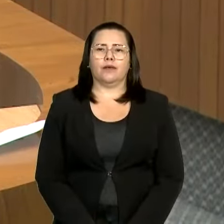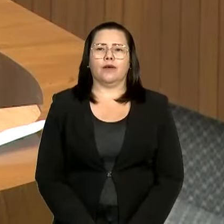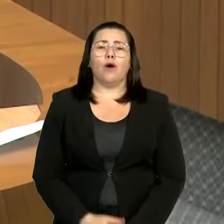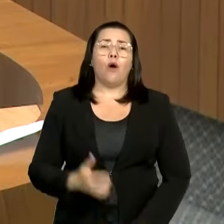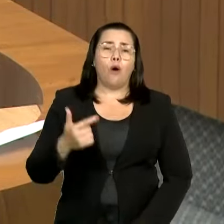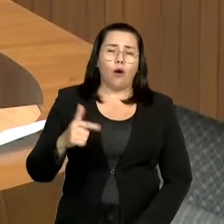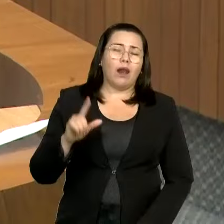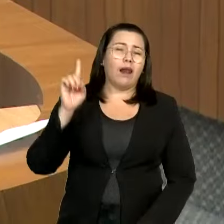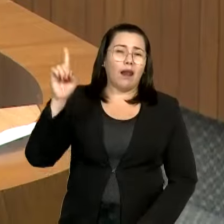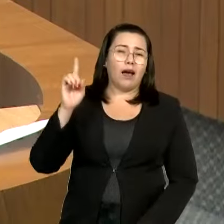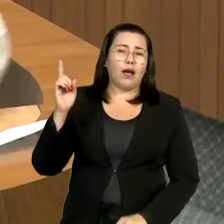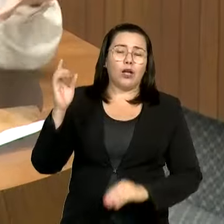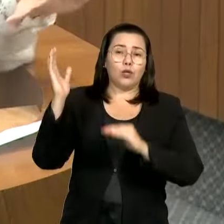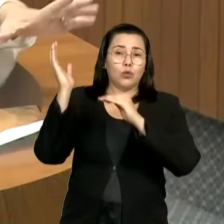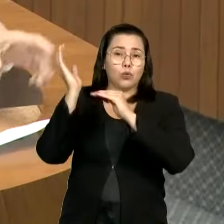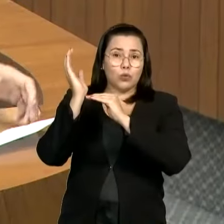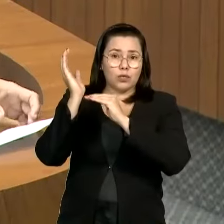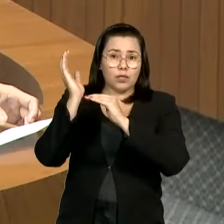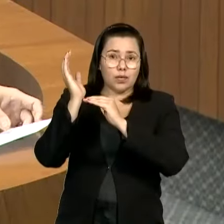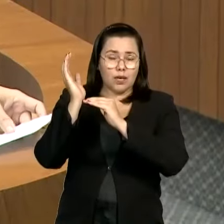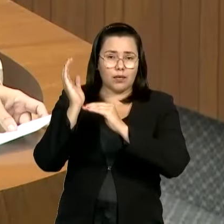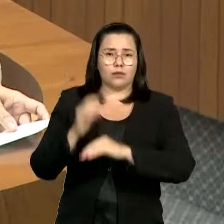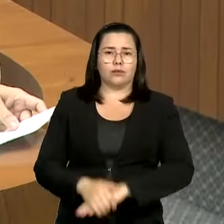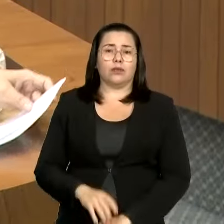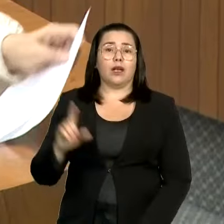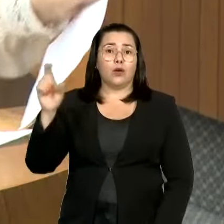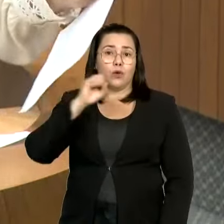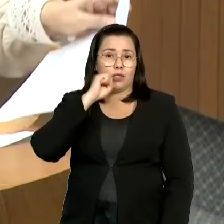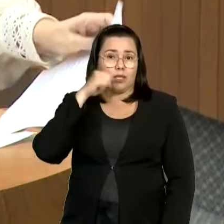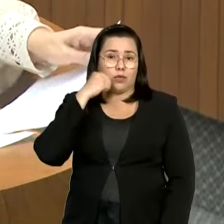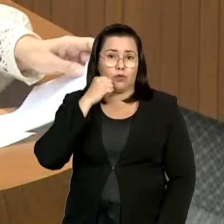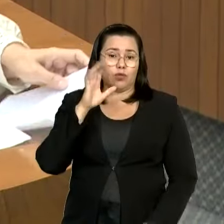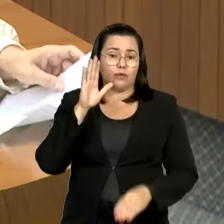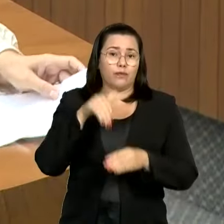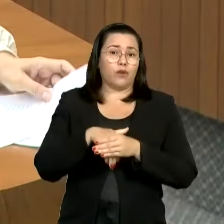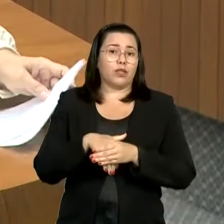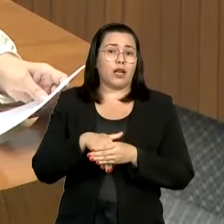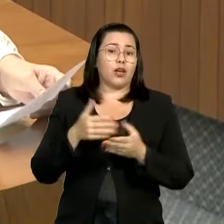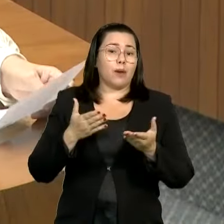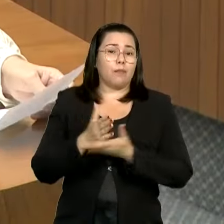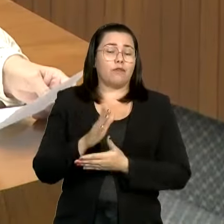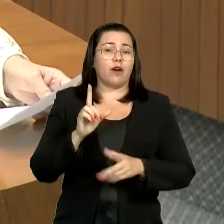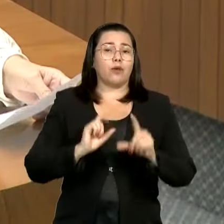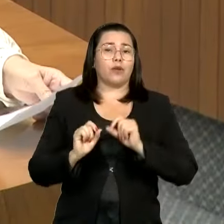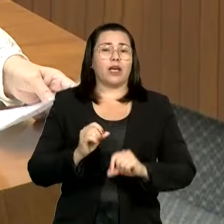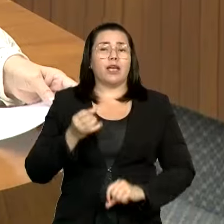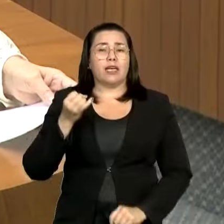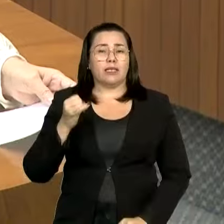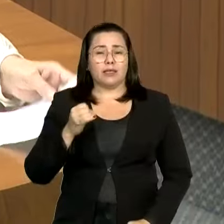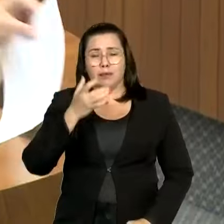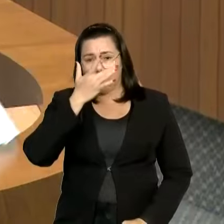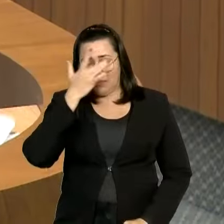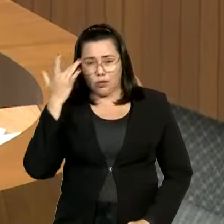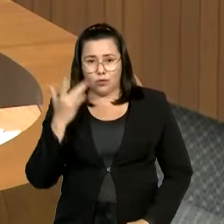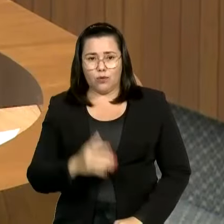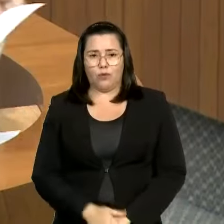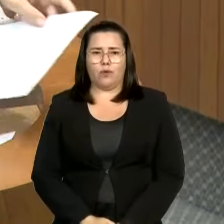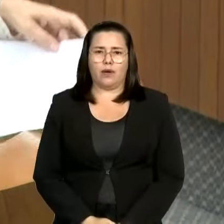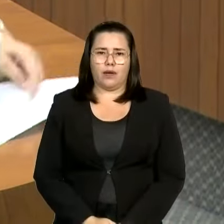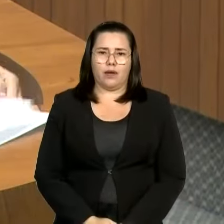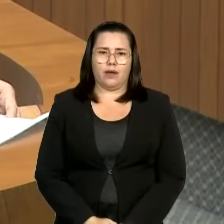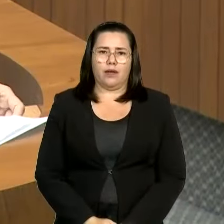qualquer qualquer tamanho que eu digo logo de drogas vai ser crimes crime